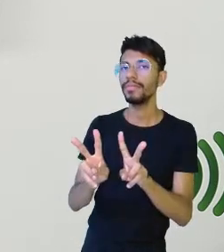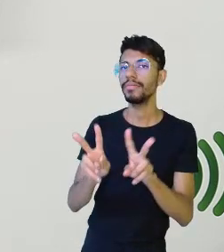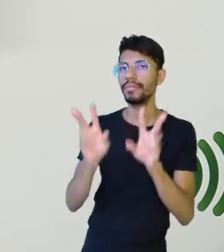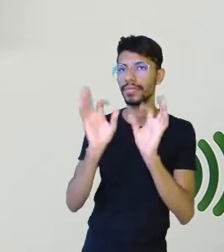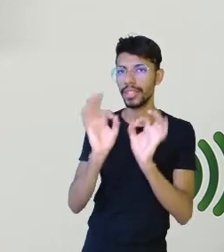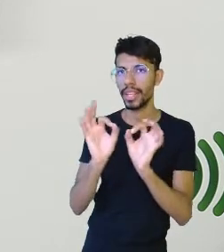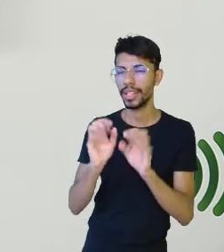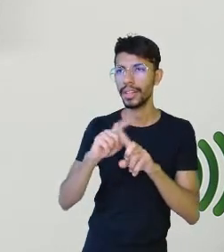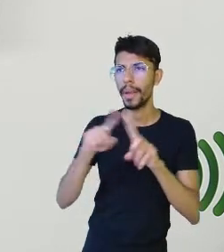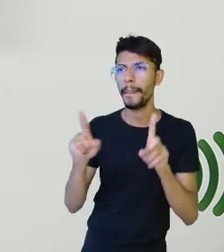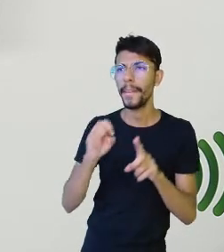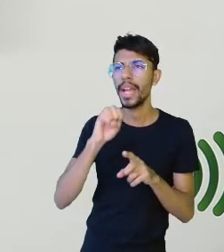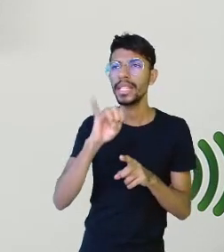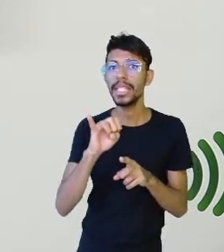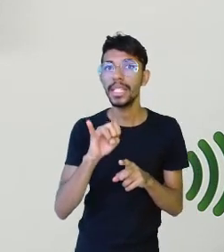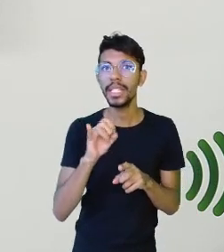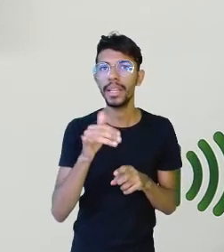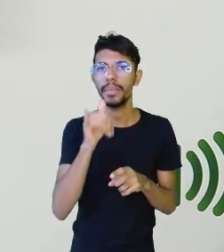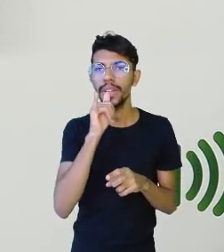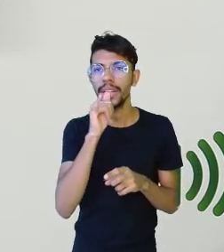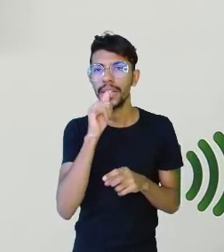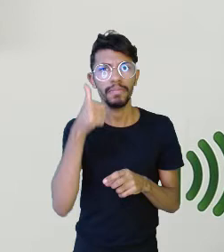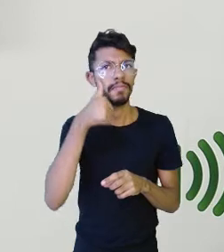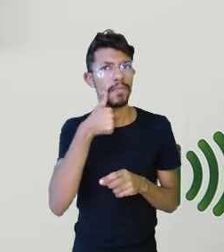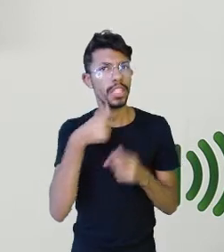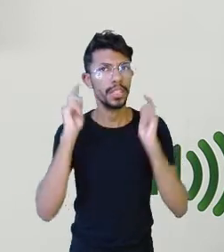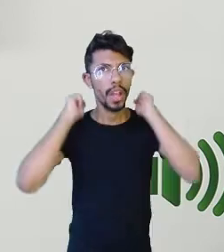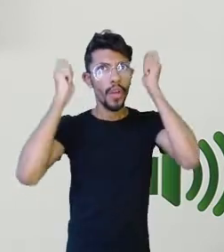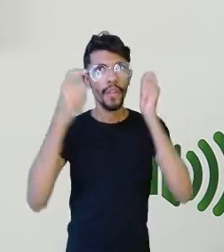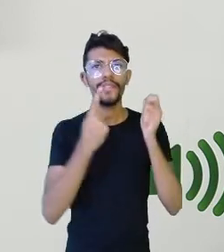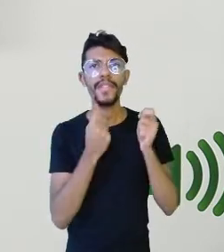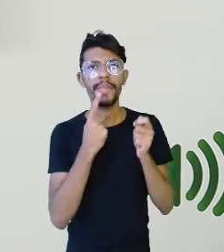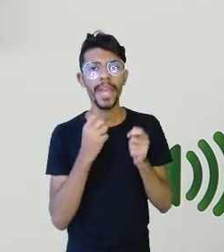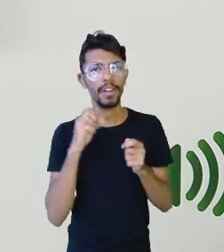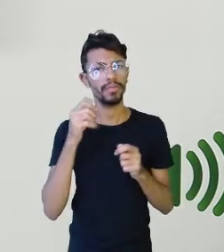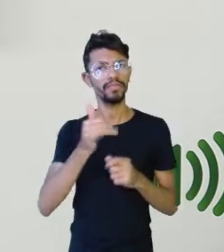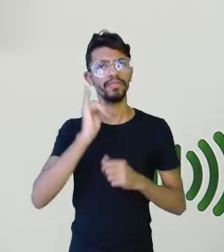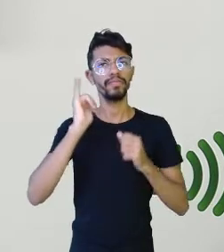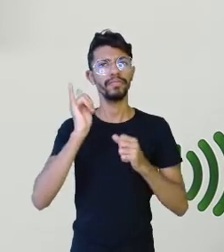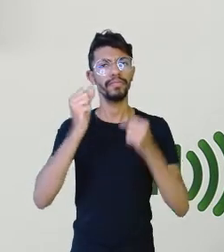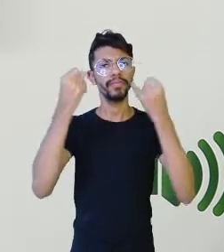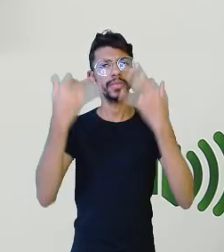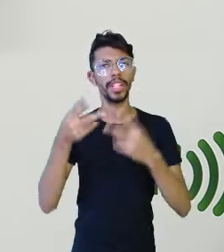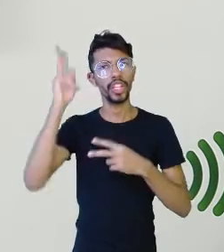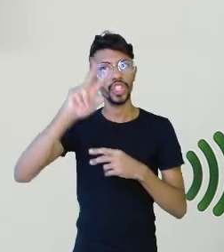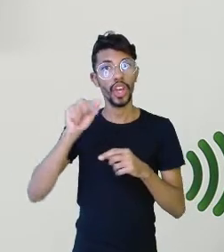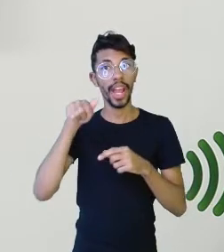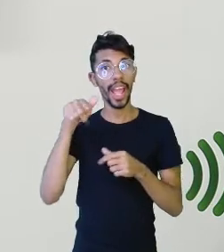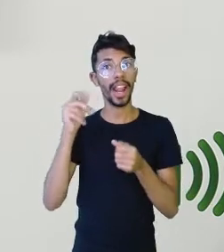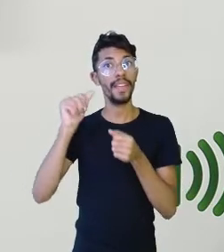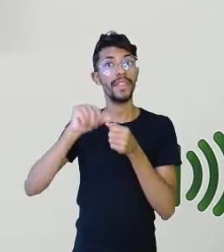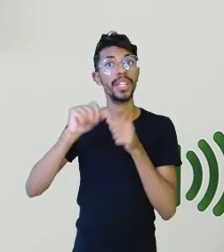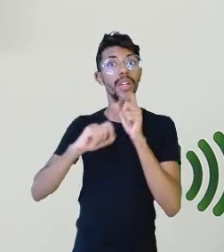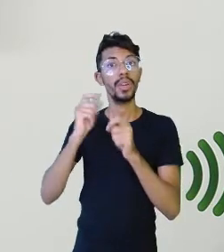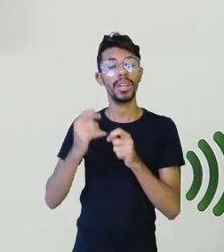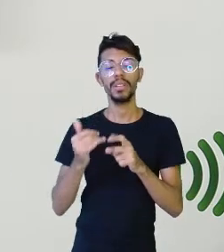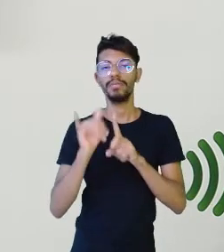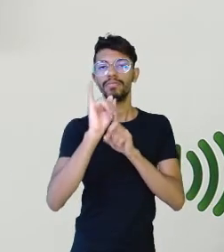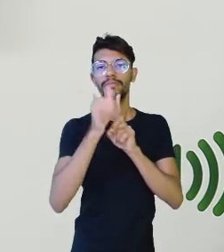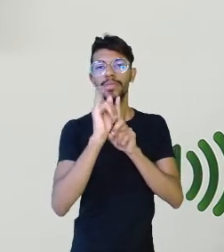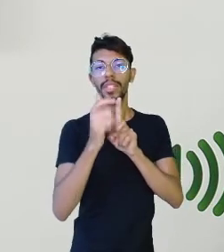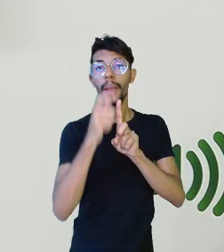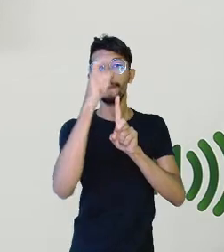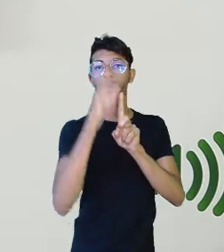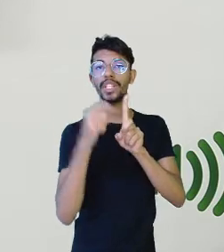a Chapeuzinho Vermelho ela mesma fosse contar, ela seria a narradora personagem, porque ela está